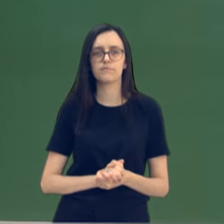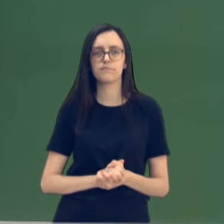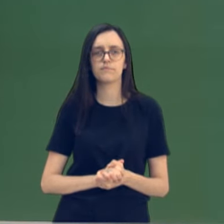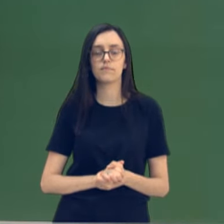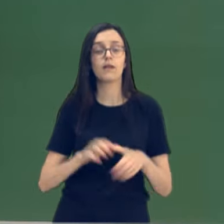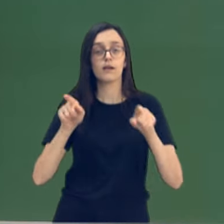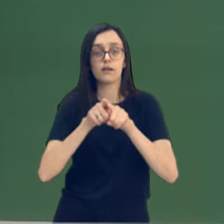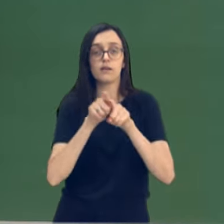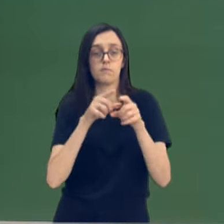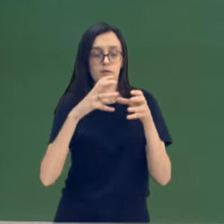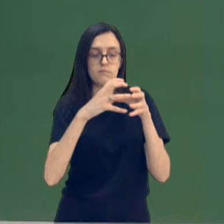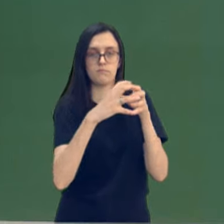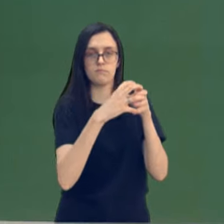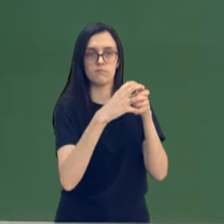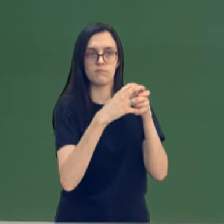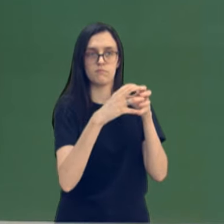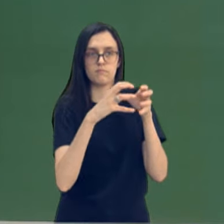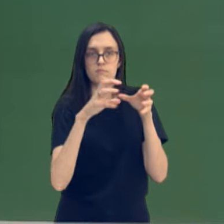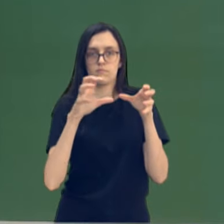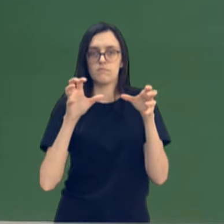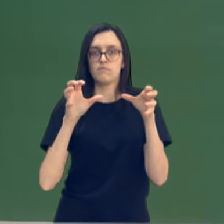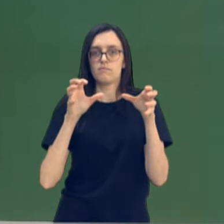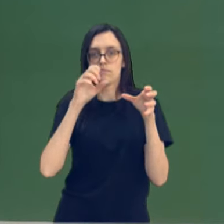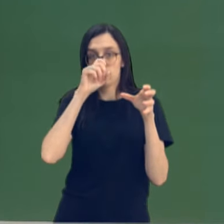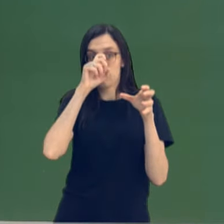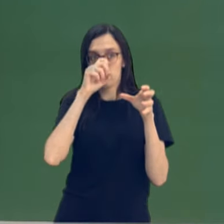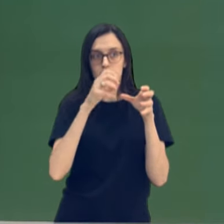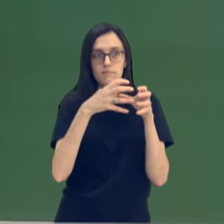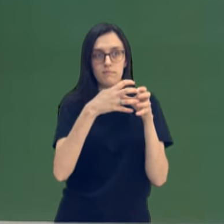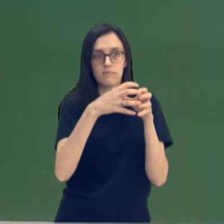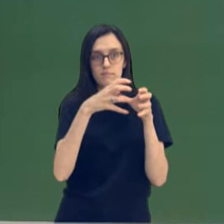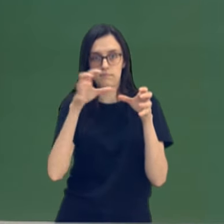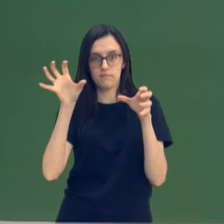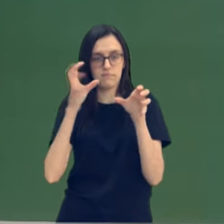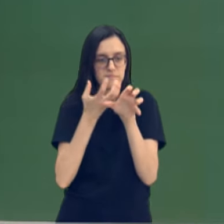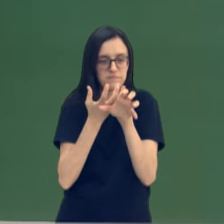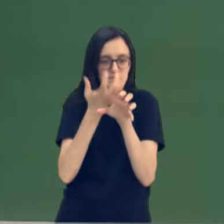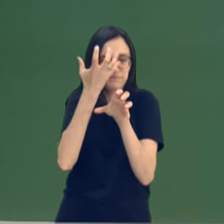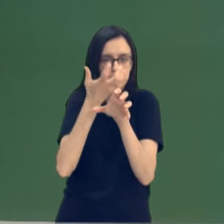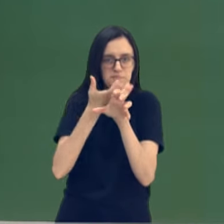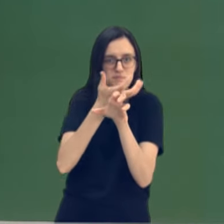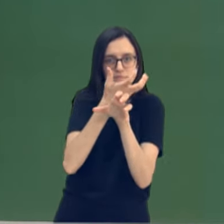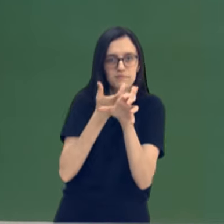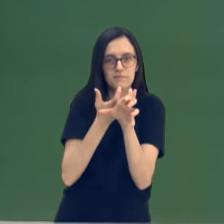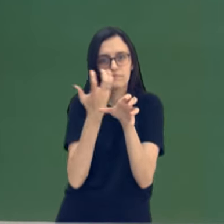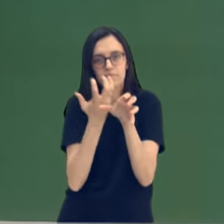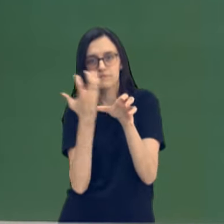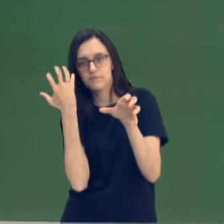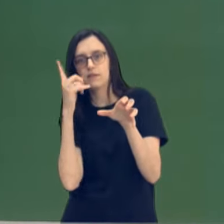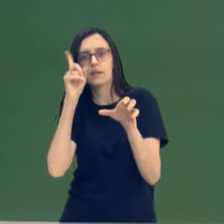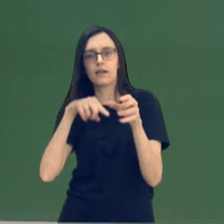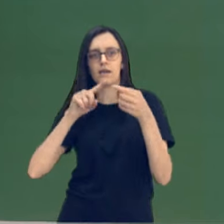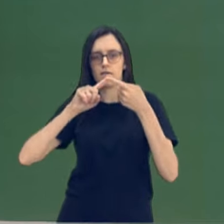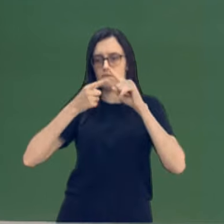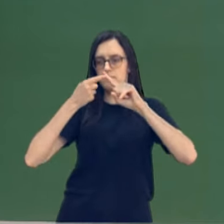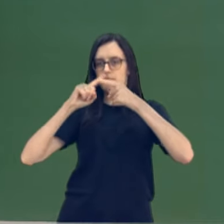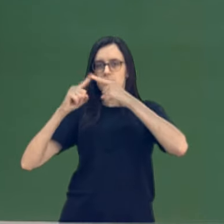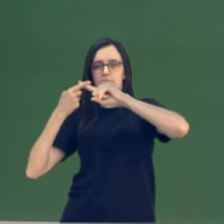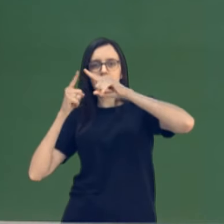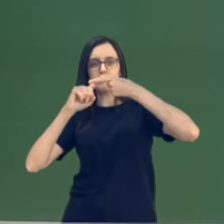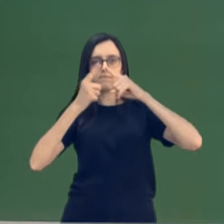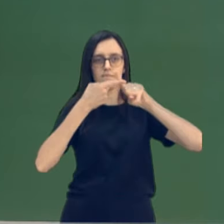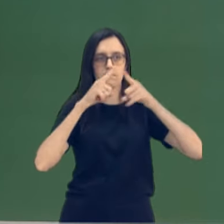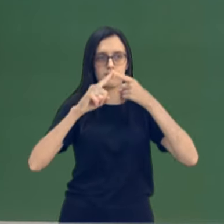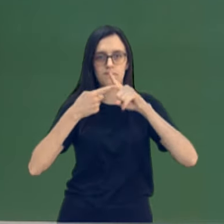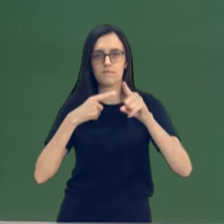cápsula tem... TV, calma aí, não cai essas horas. As pontas dessa cápsula têm os chamados ligantes proteicos. Essas